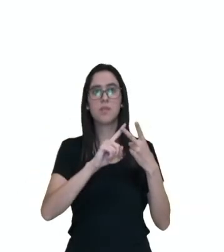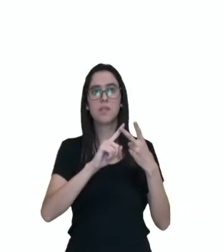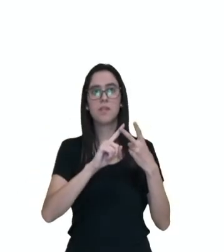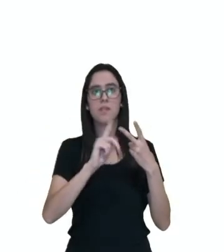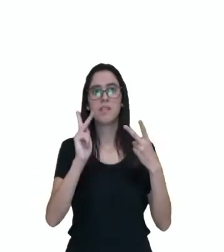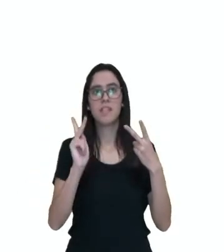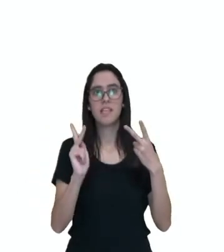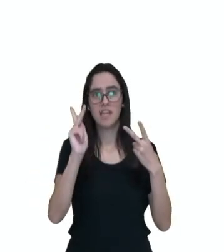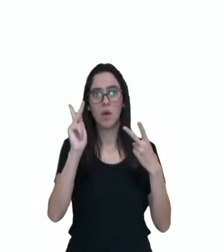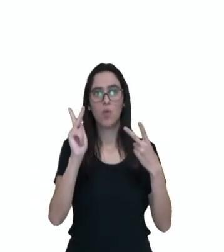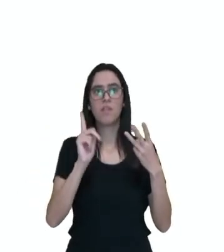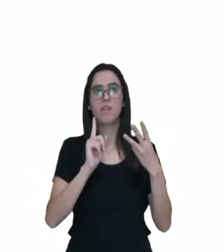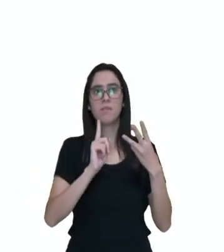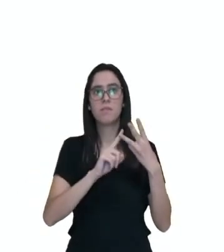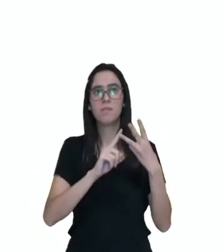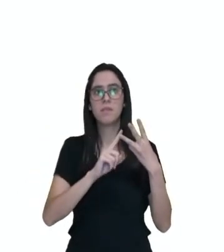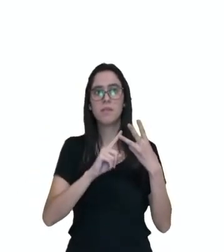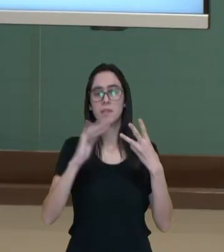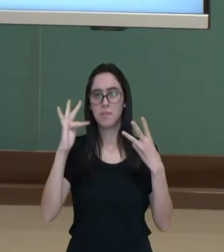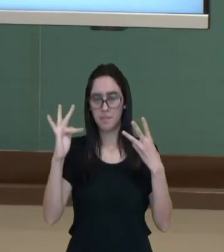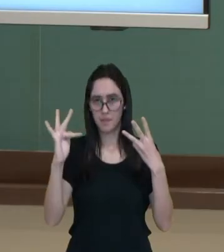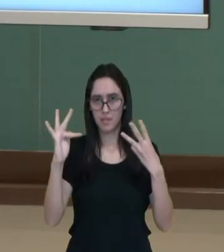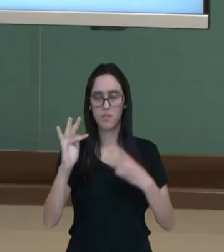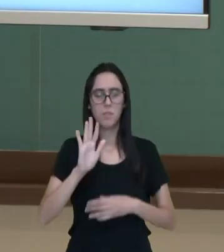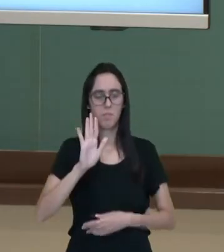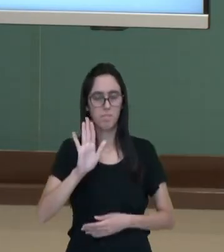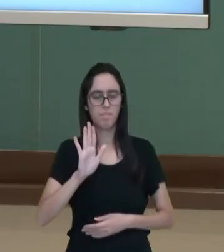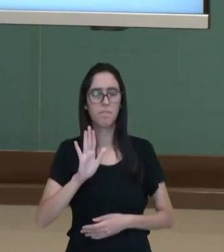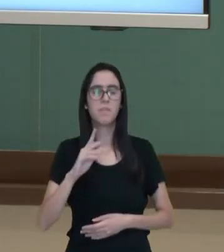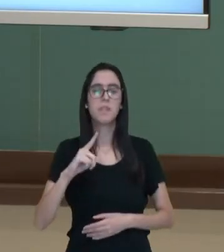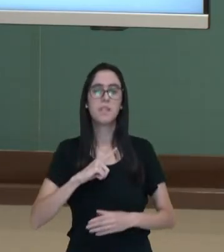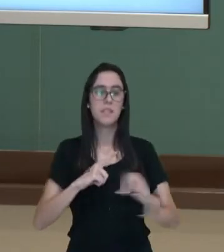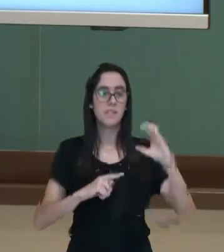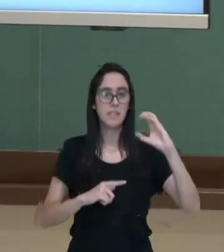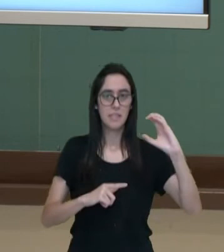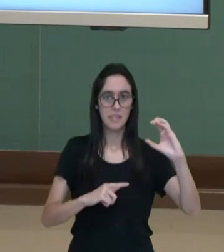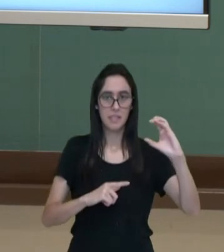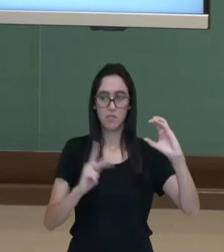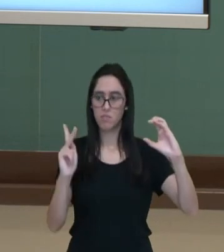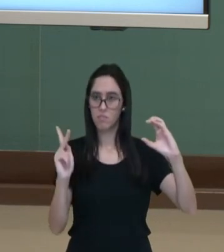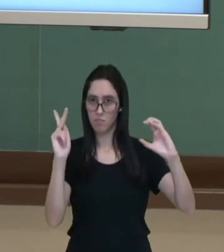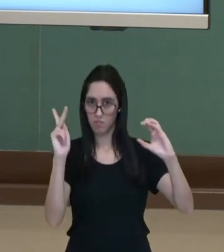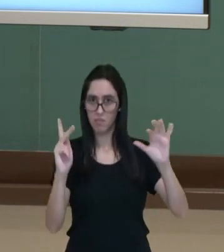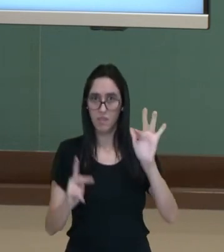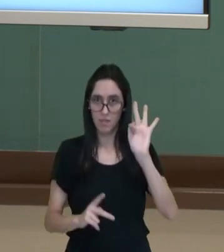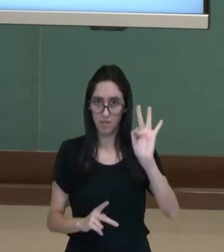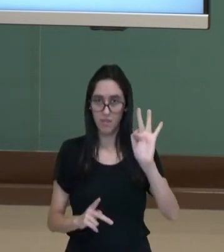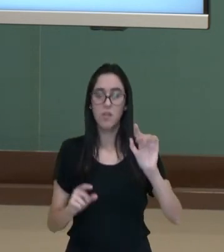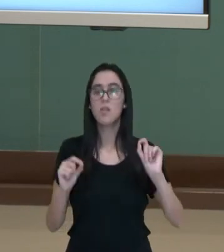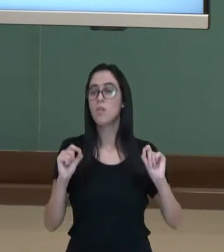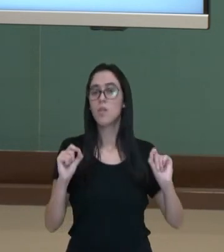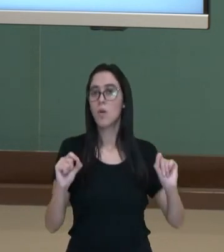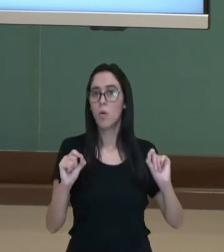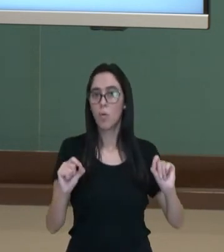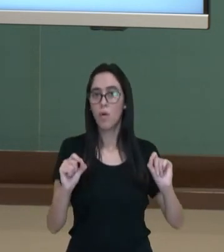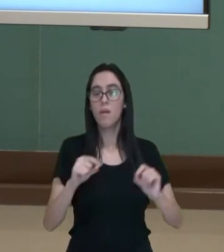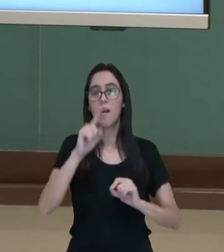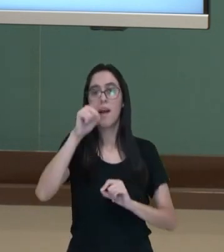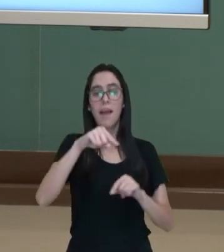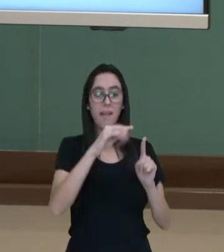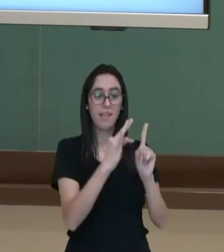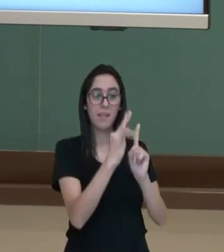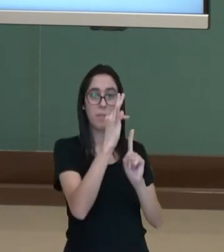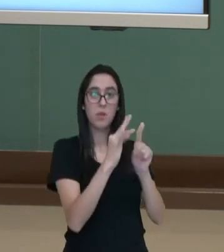escala Fahrenheit. Pessoal, as escalas Celsius e a escala Kelvin e Fahrenheit, elas pegam a temperatura de fusão do gelo